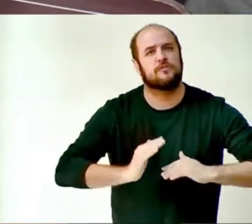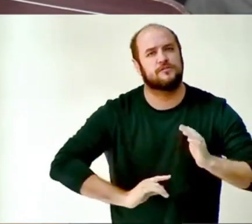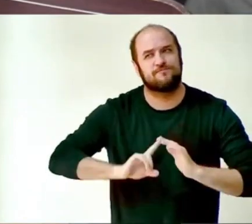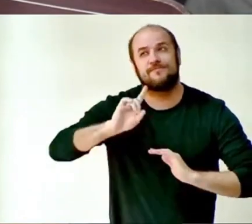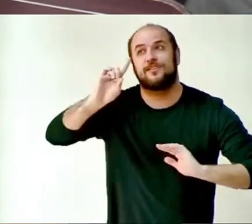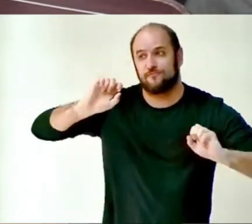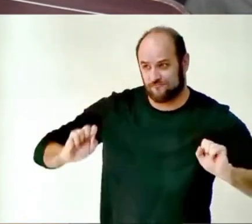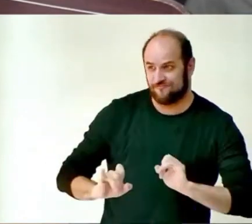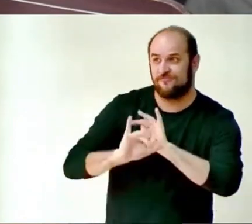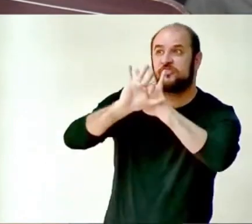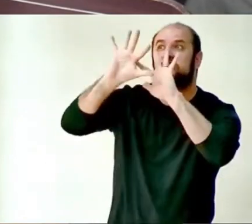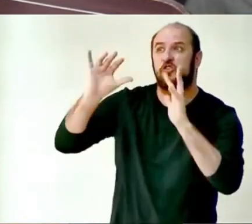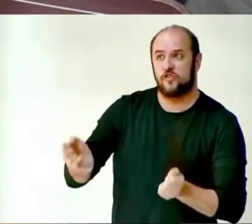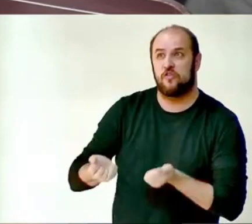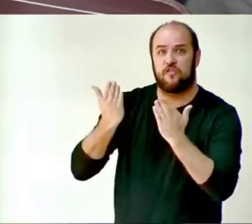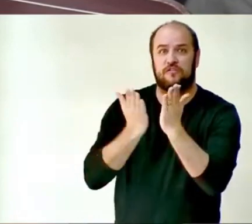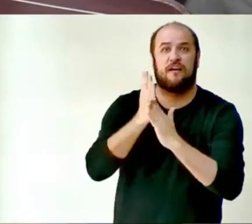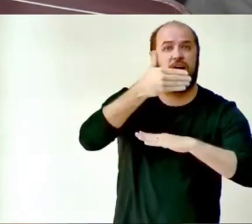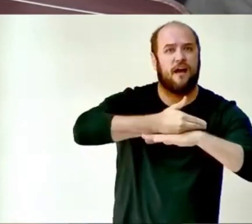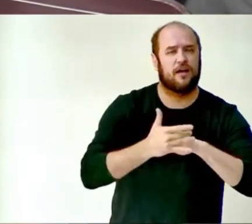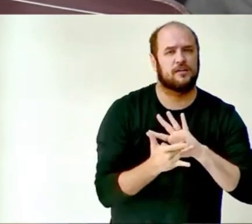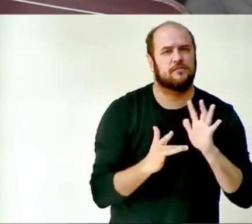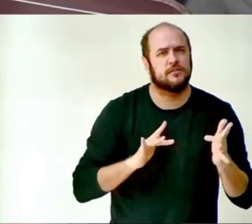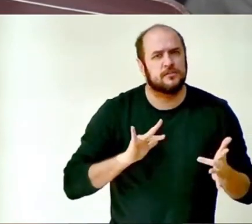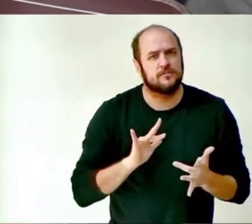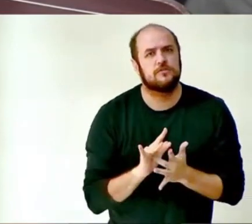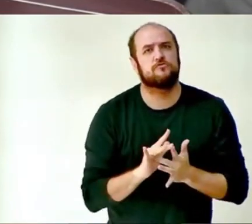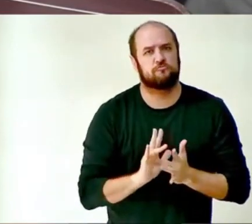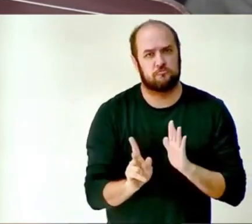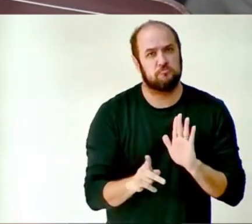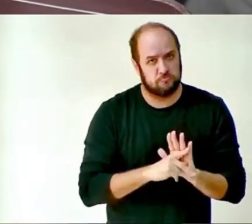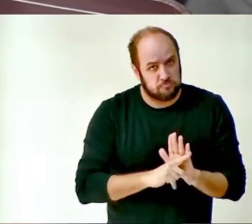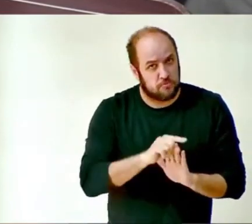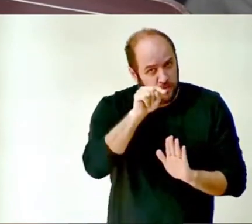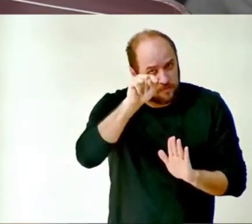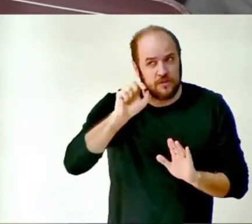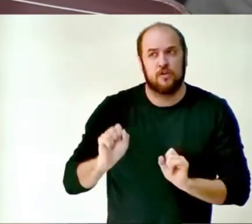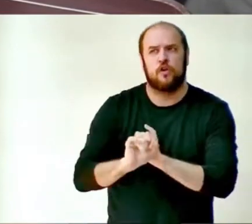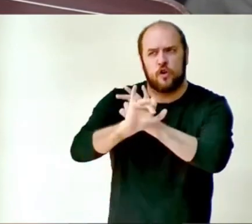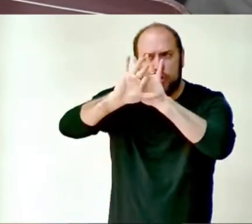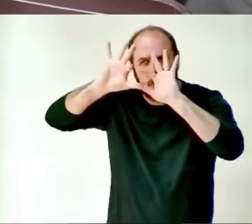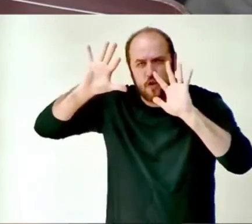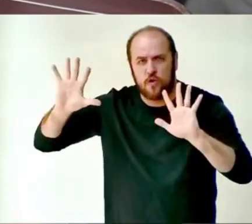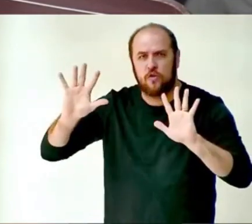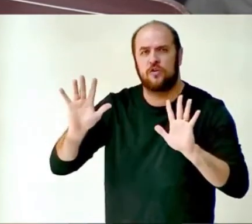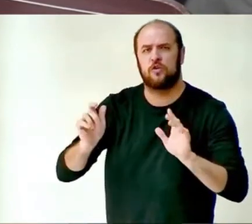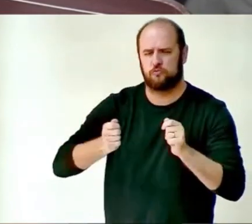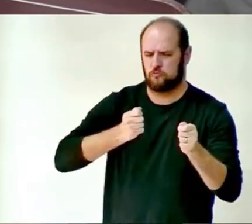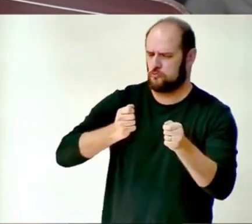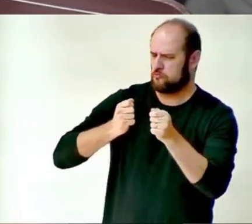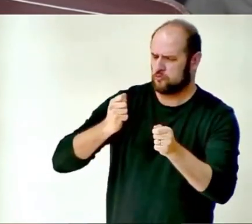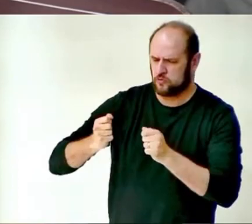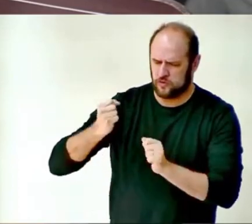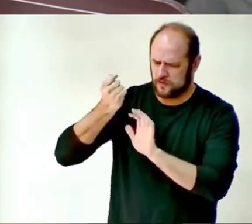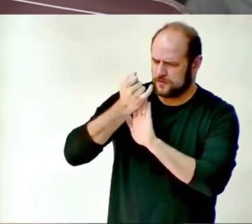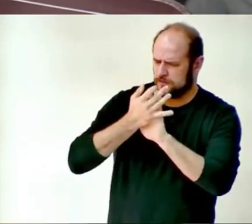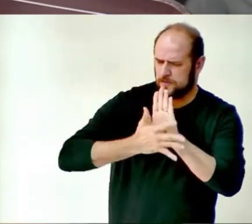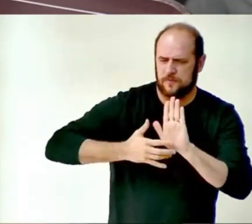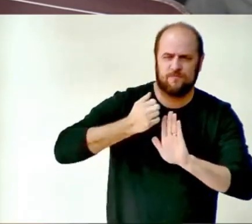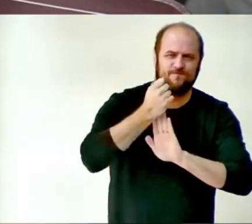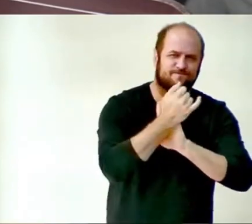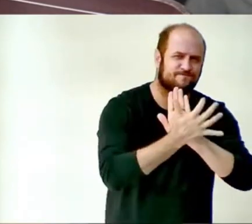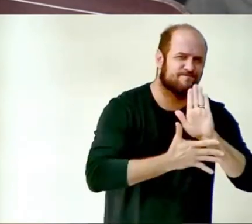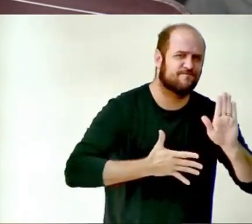Deus glorificado, por meio de Jesus Cristo, a quem pertence a glória e o domínio pelos séculos